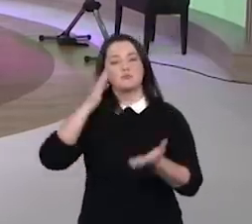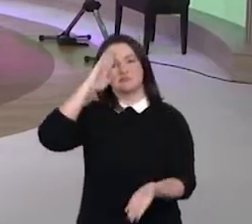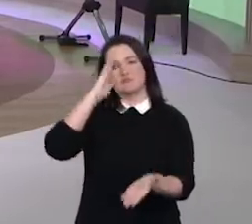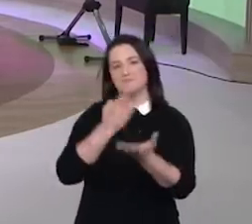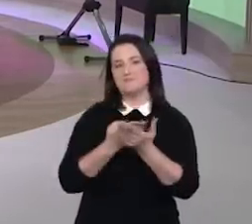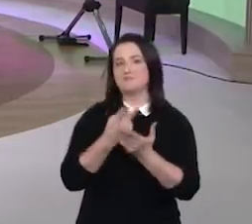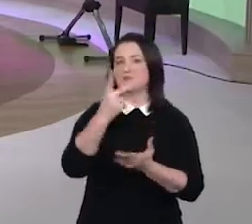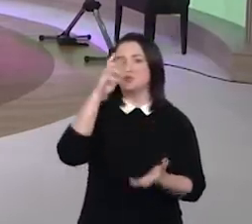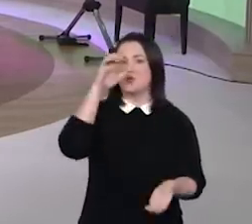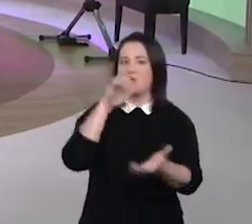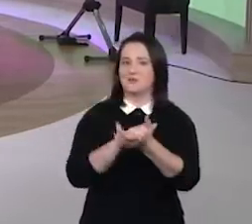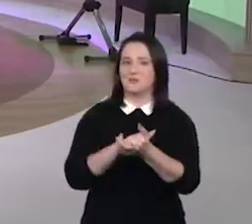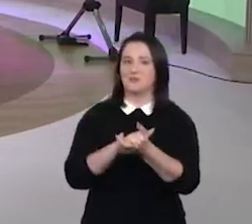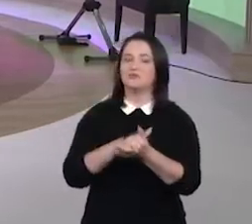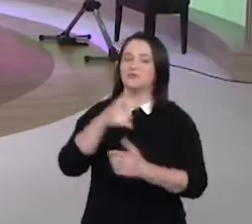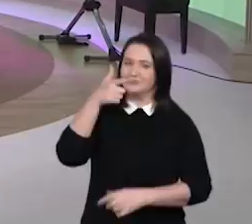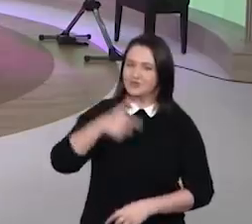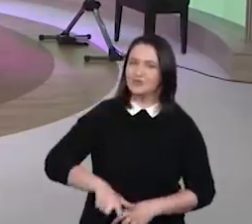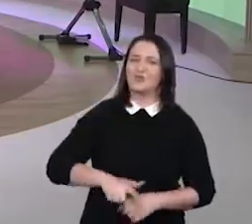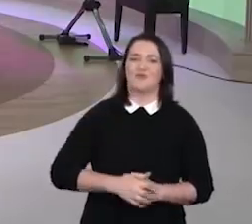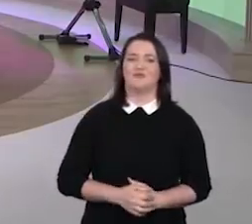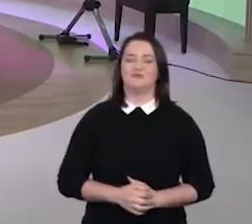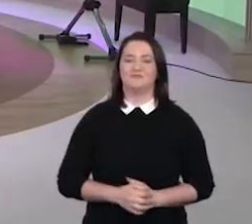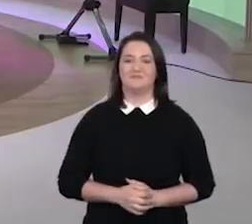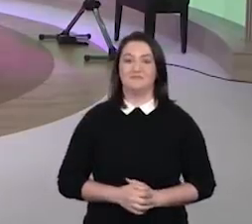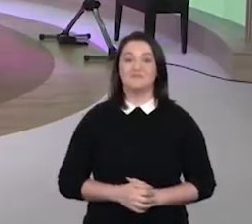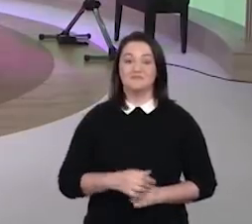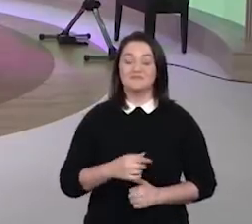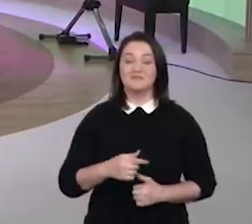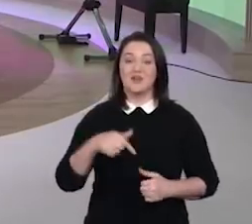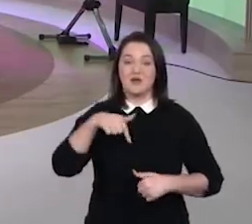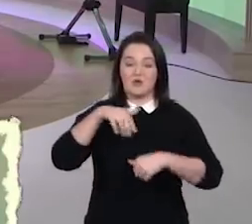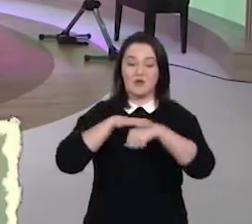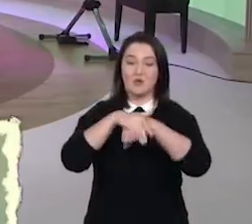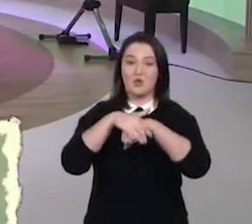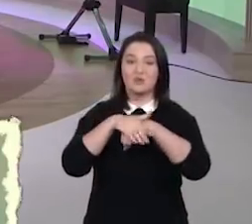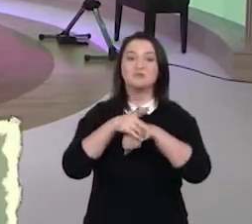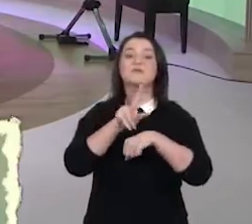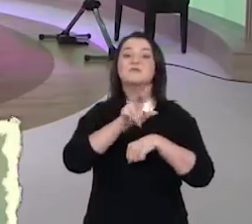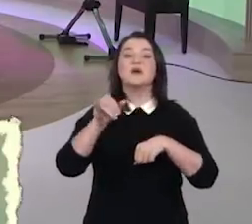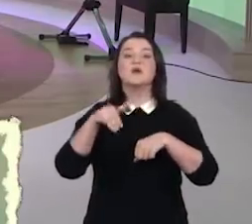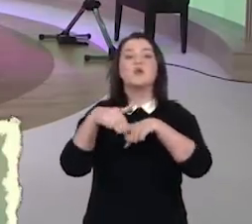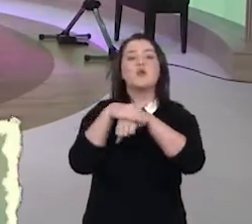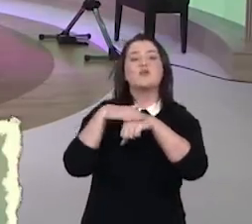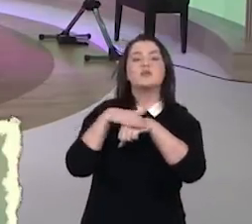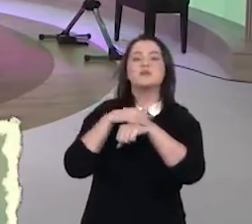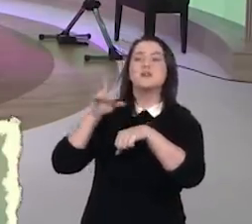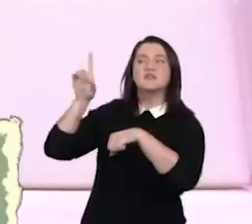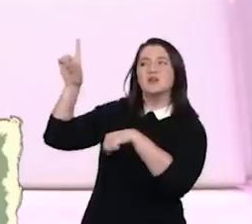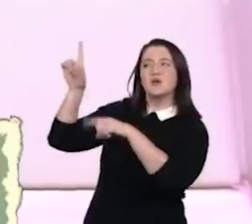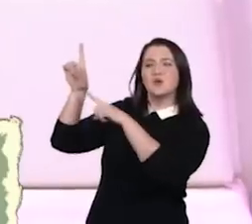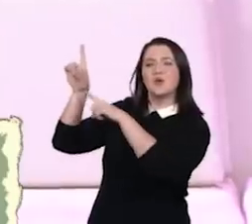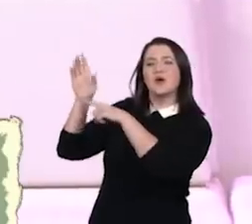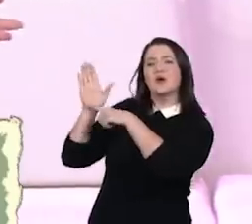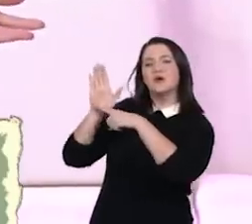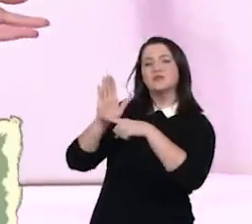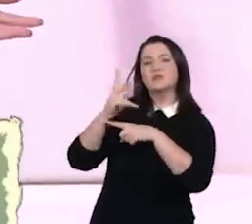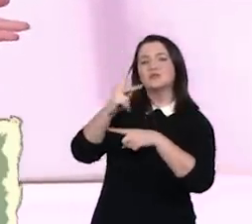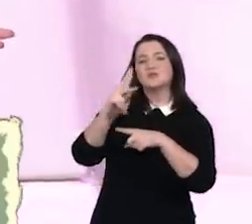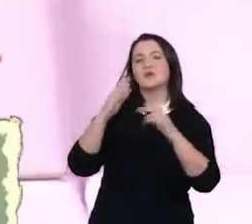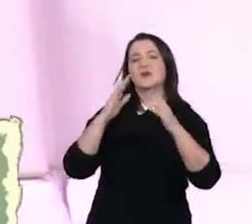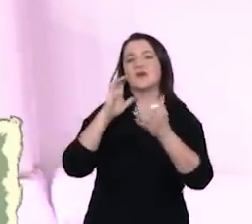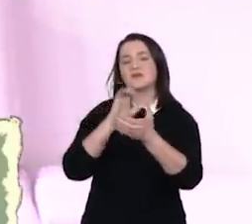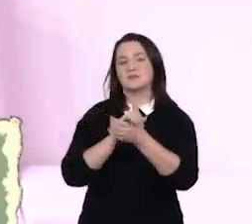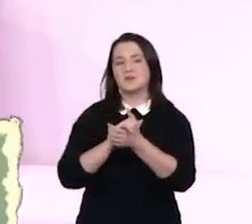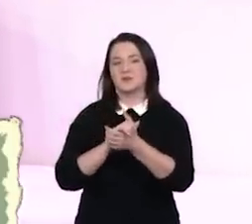seu casamento, sim. Nesta noite nós vamos conversar sobre o que ele pode fazer pela sua casa. E por isso o tema